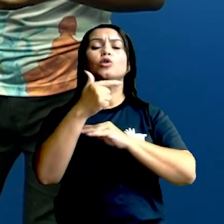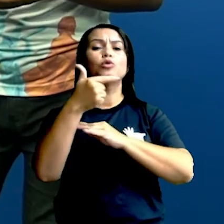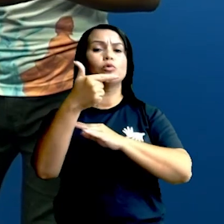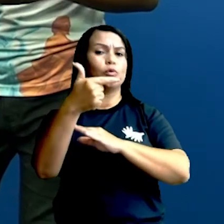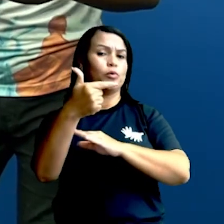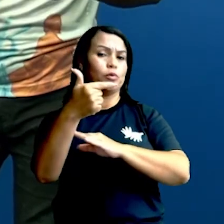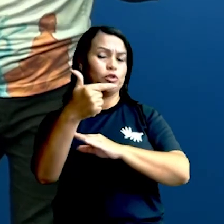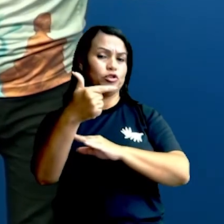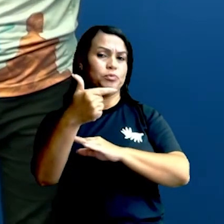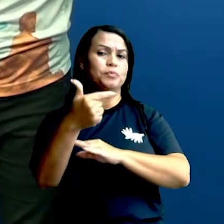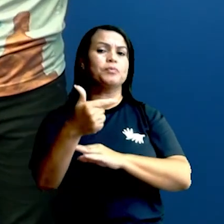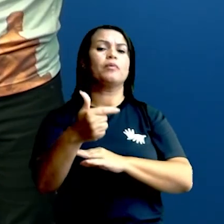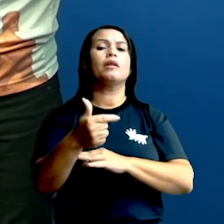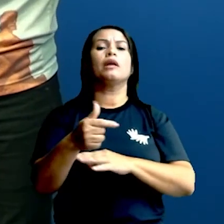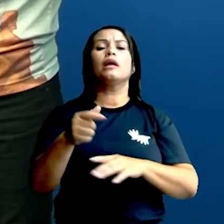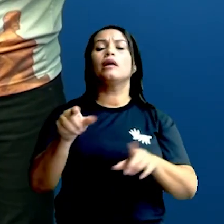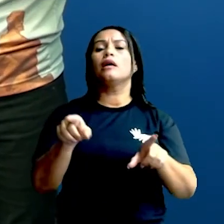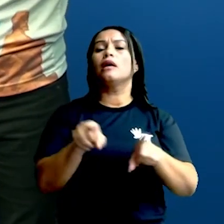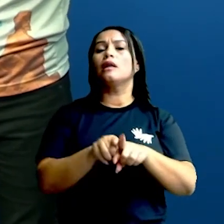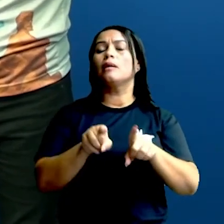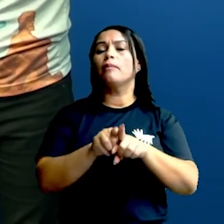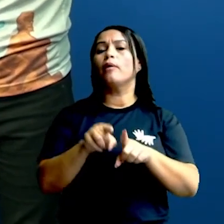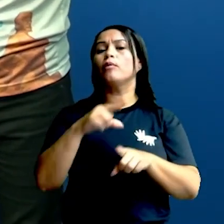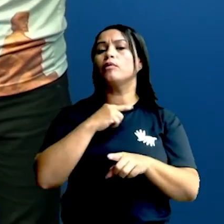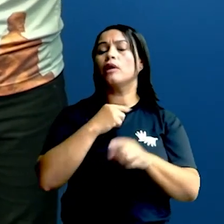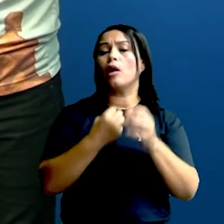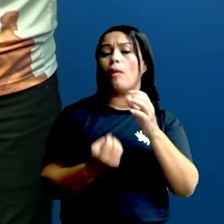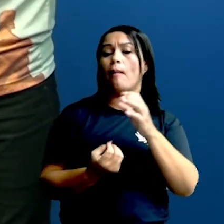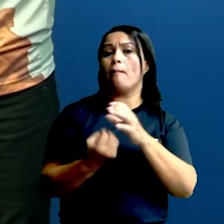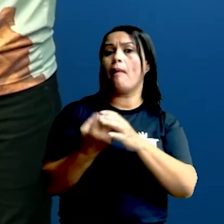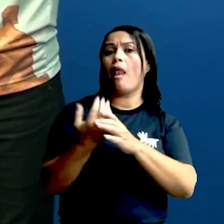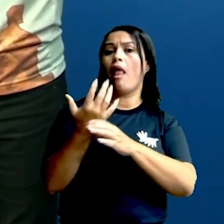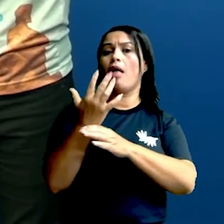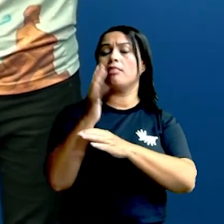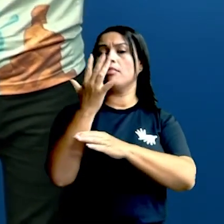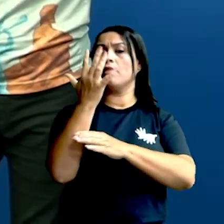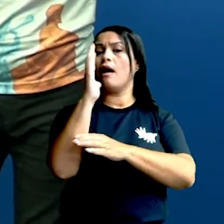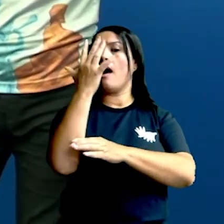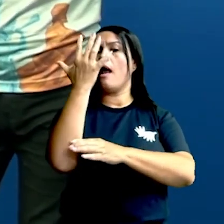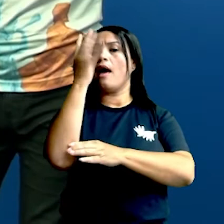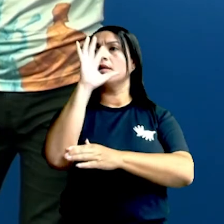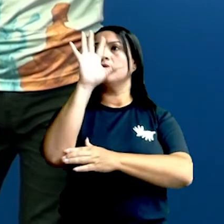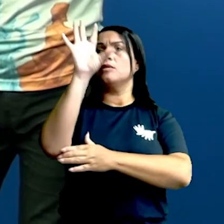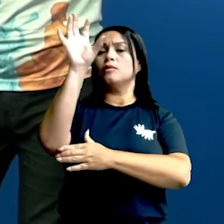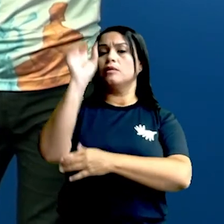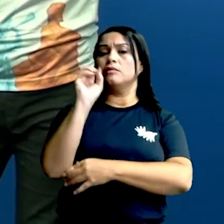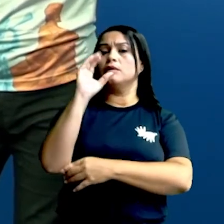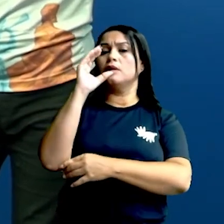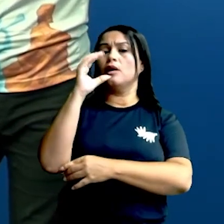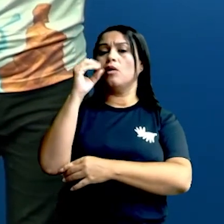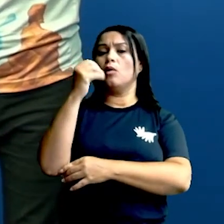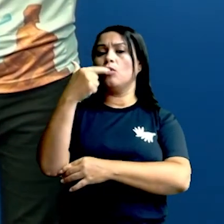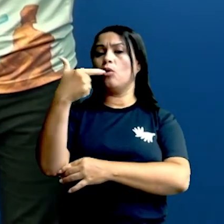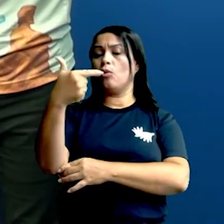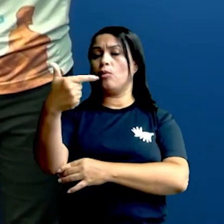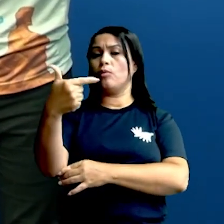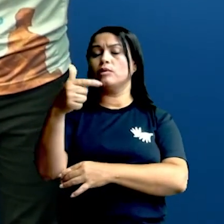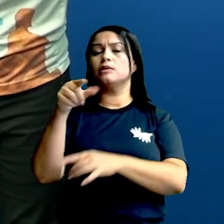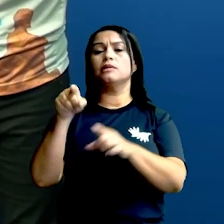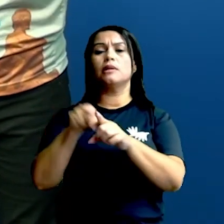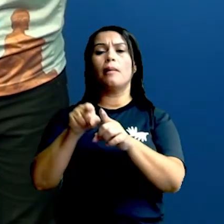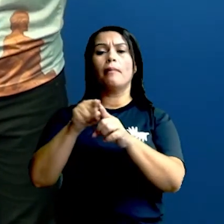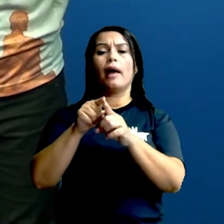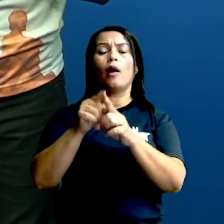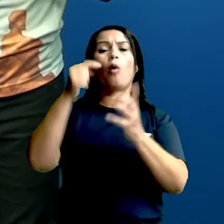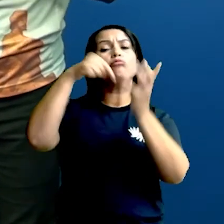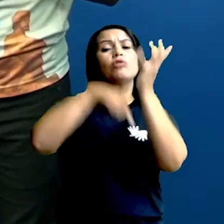carbônico. Então, enquanto uma planta cresce, ela vai retirando gás carbônico através da fotossíntese do meio